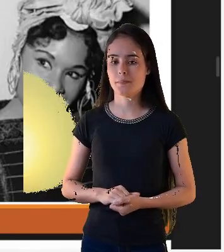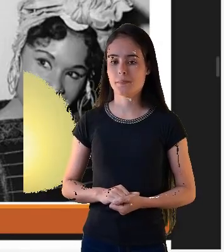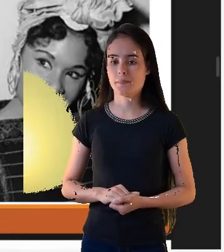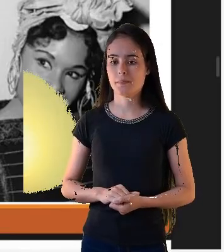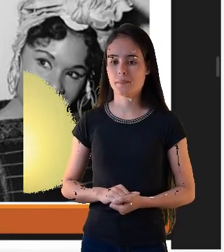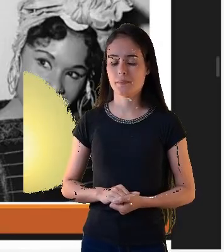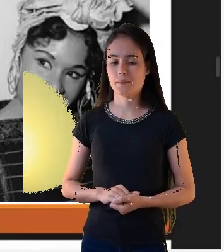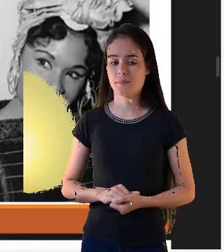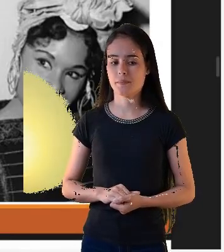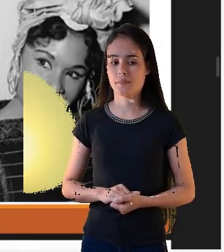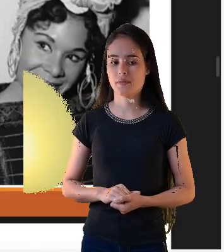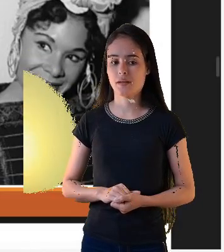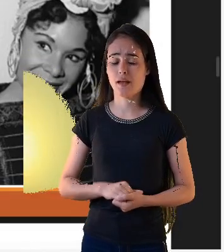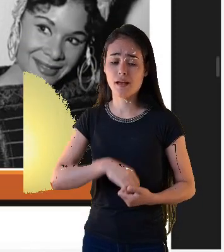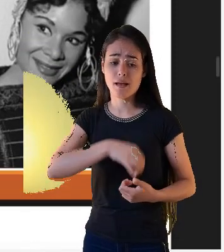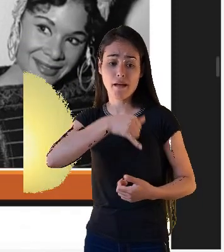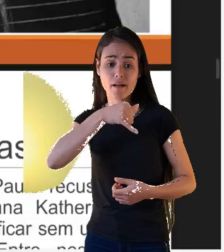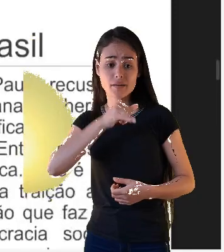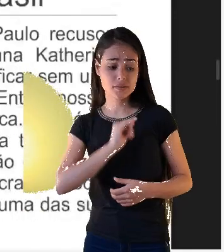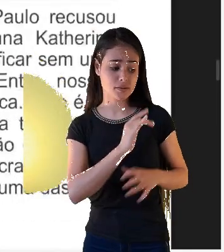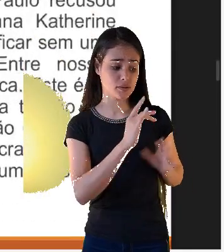fala dele, né, do Gilberto Freire,